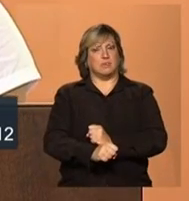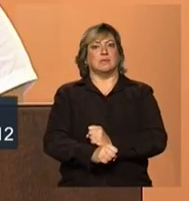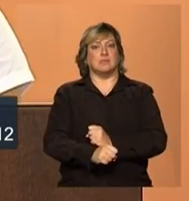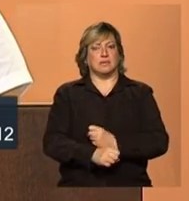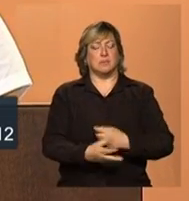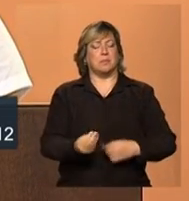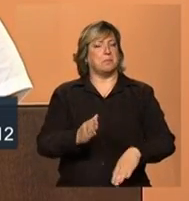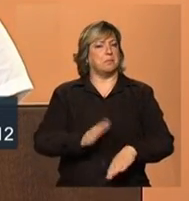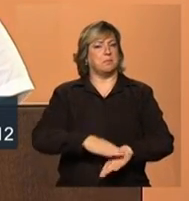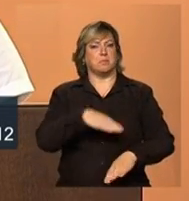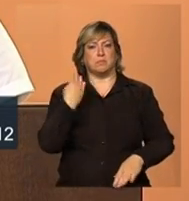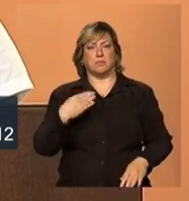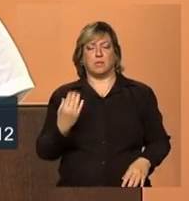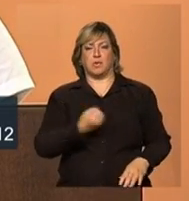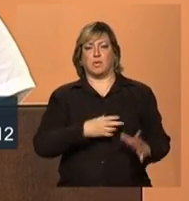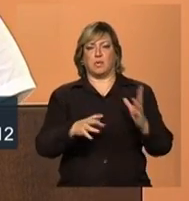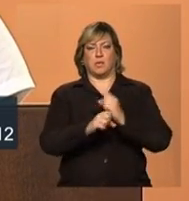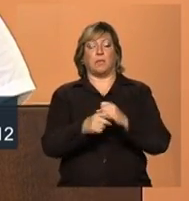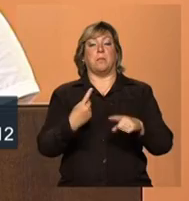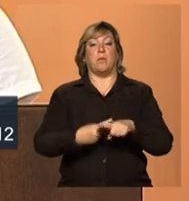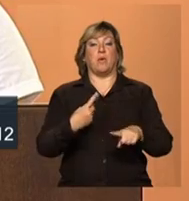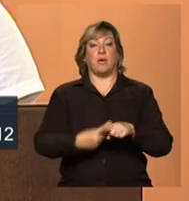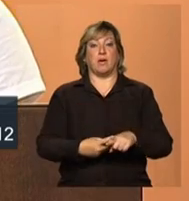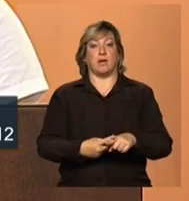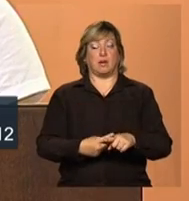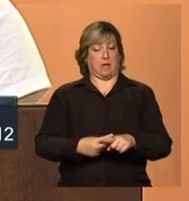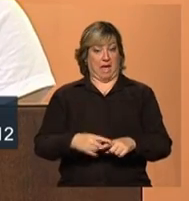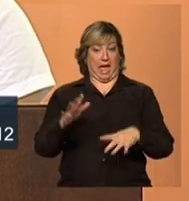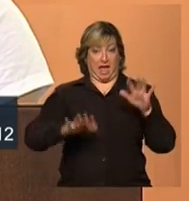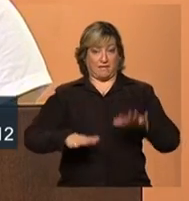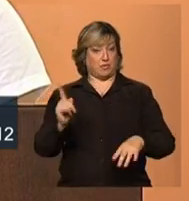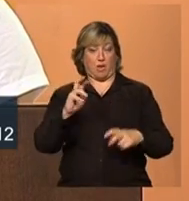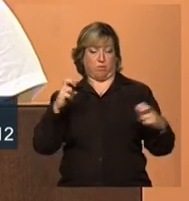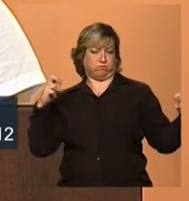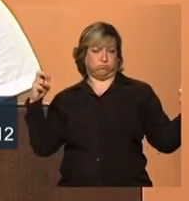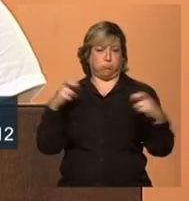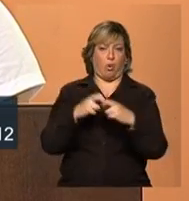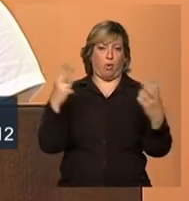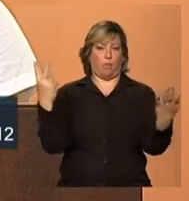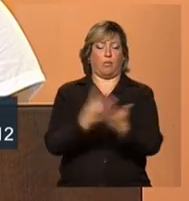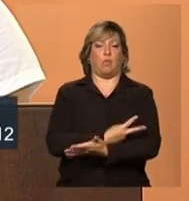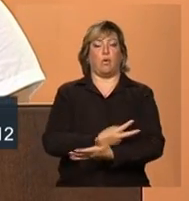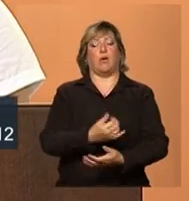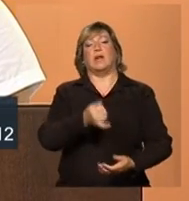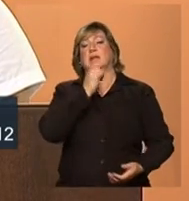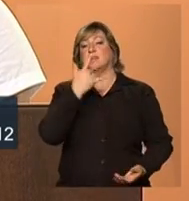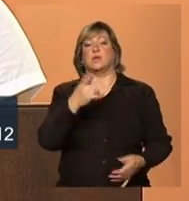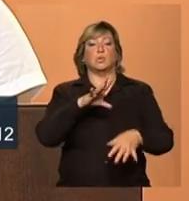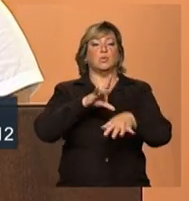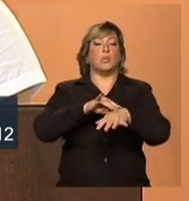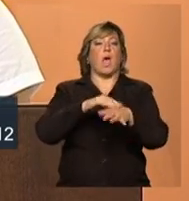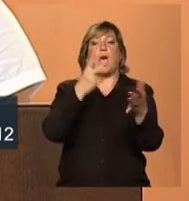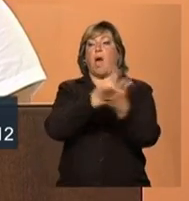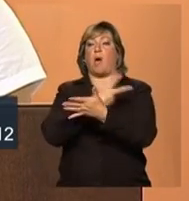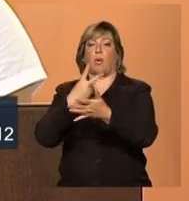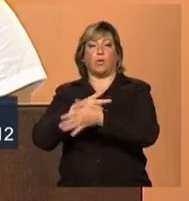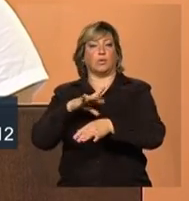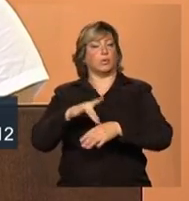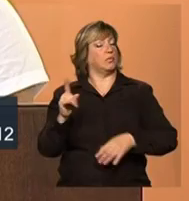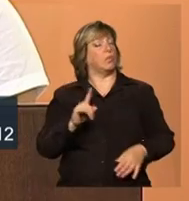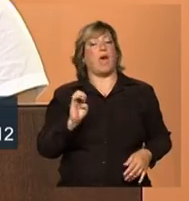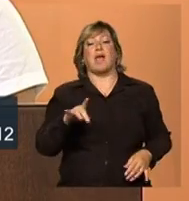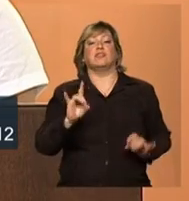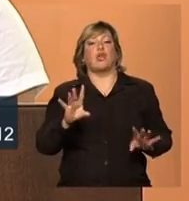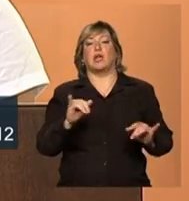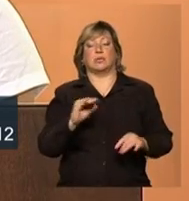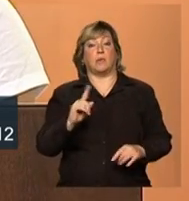Na maioria das vezes, não se trata de acidentes ou fatalidades, como uma doença que pode atingir cada um de nós pelo destino. Não. Trata-se